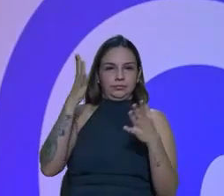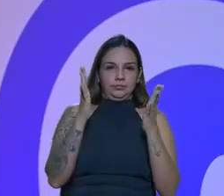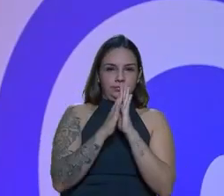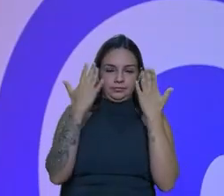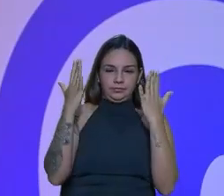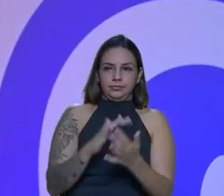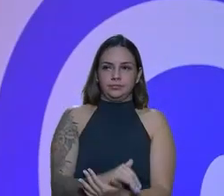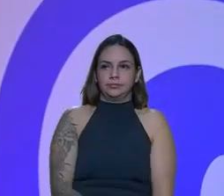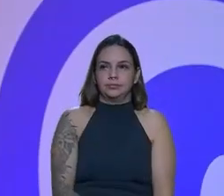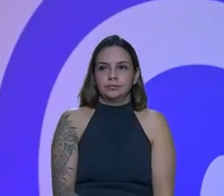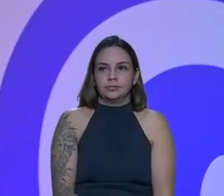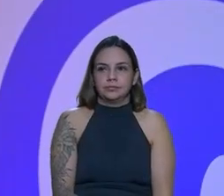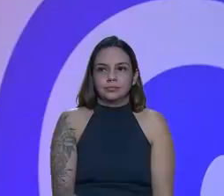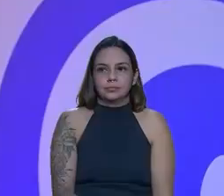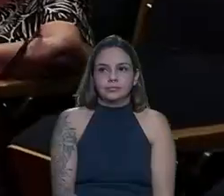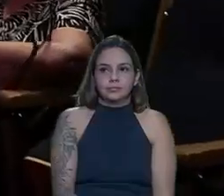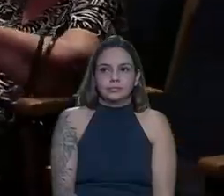receber os nossos aplausos.